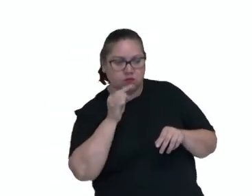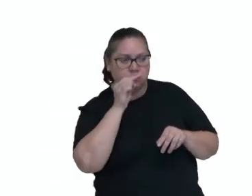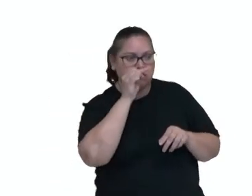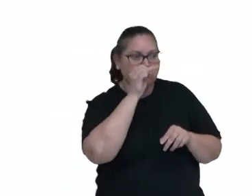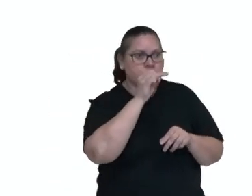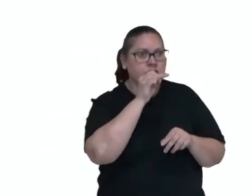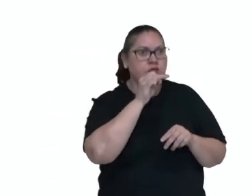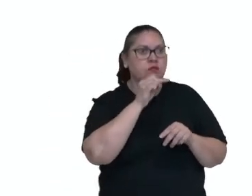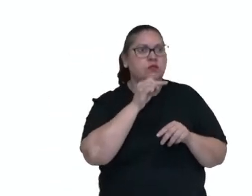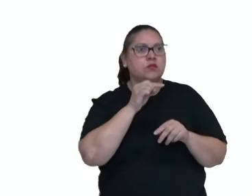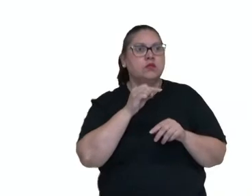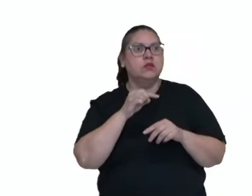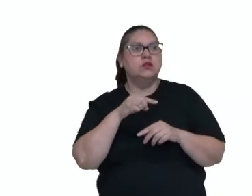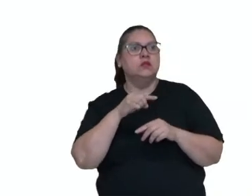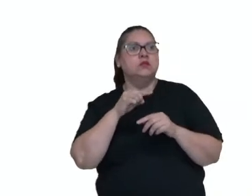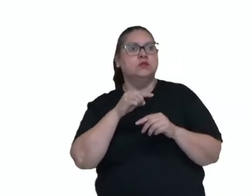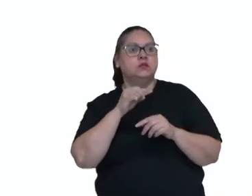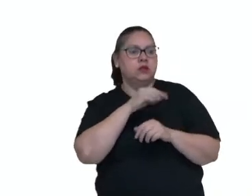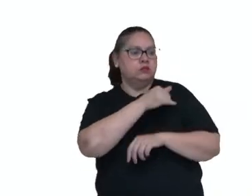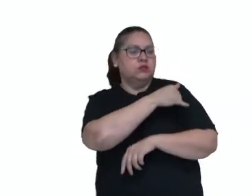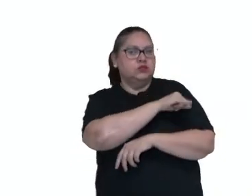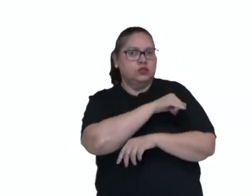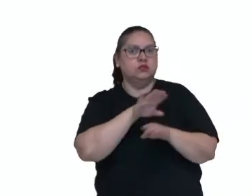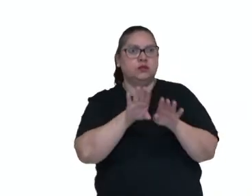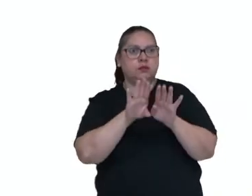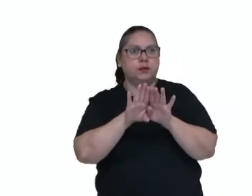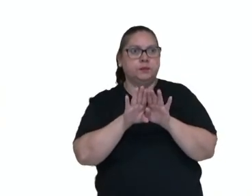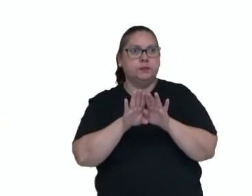África, passando pelo Cabo da Boa Esperança e vinham para o Rio de Janeiro.